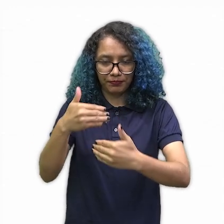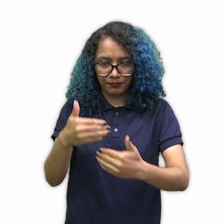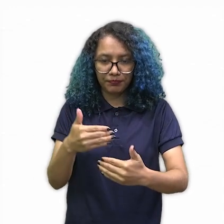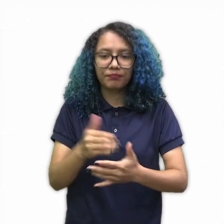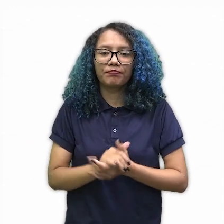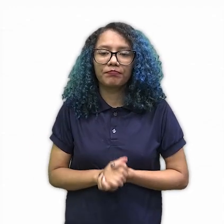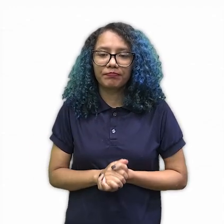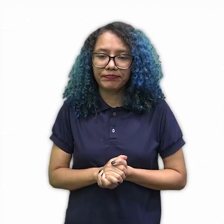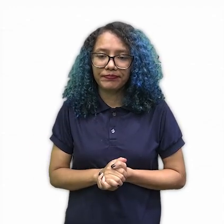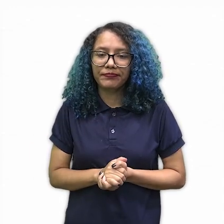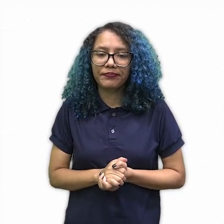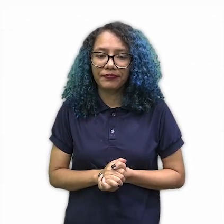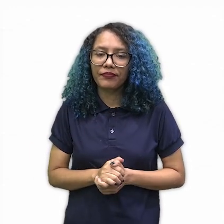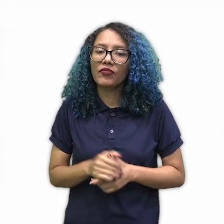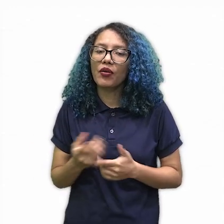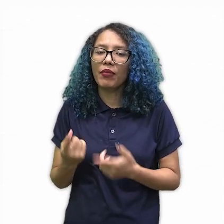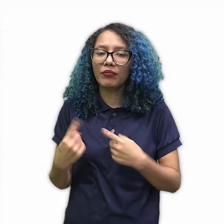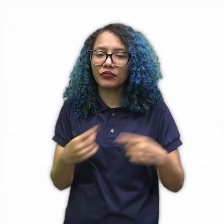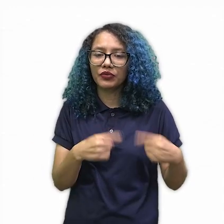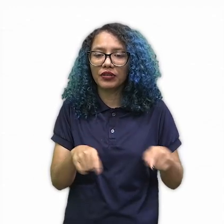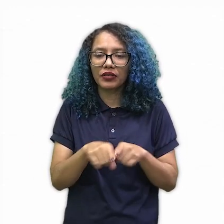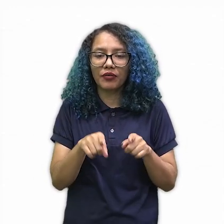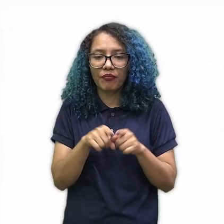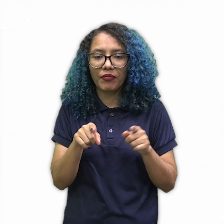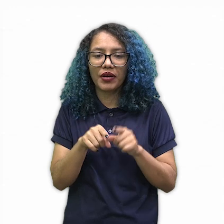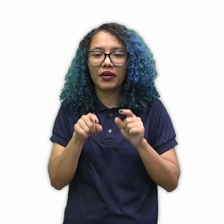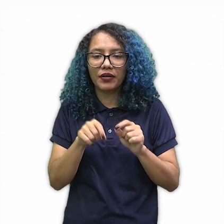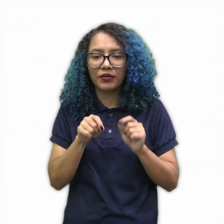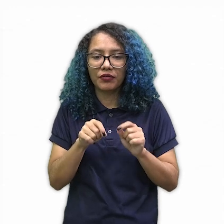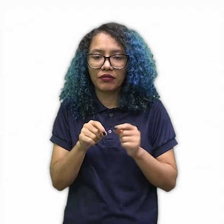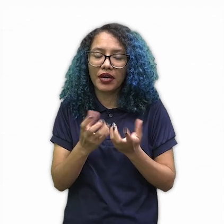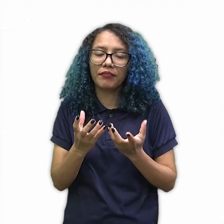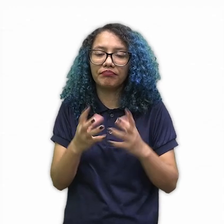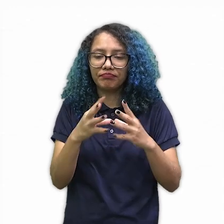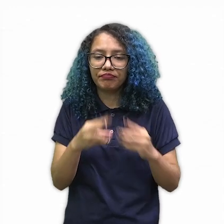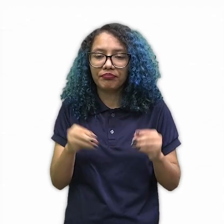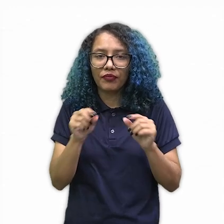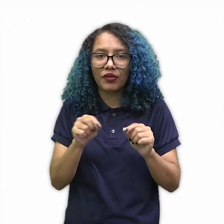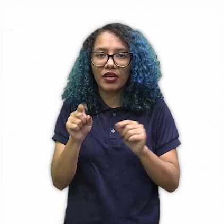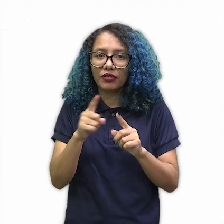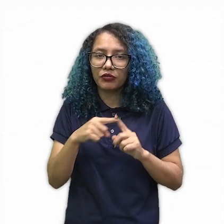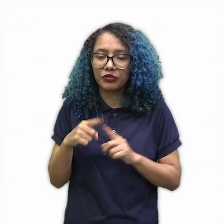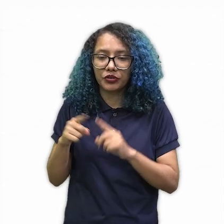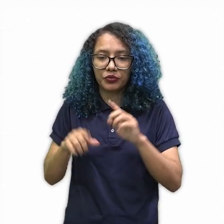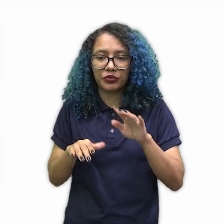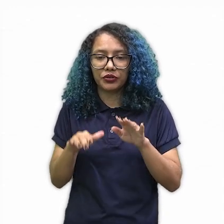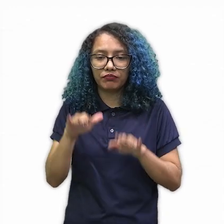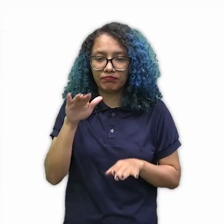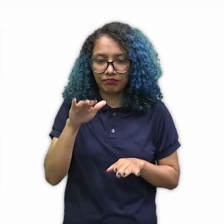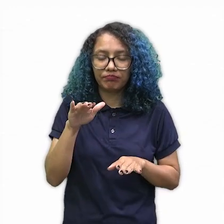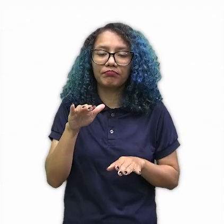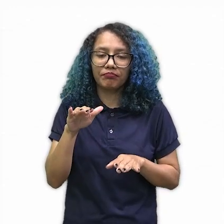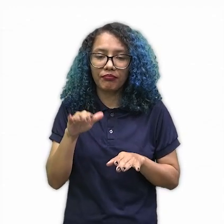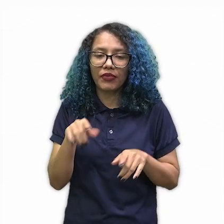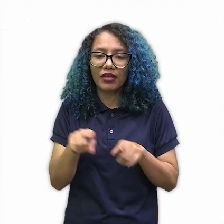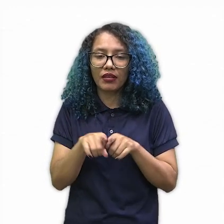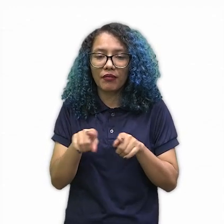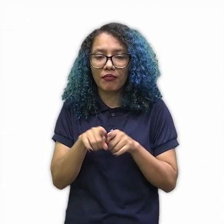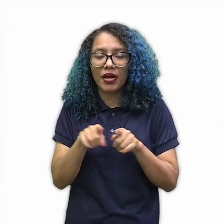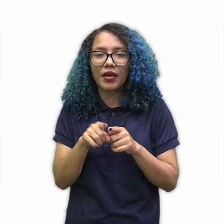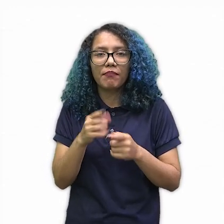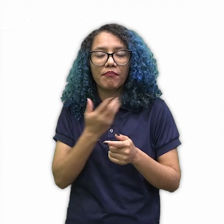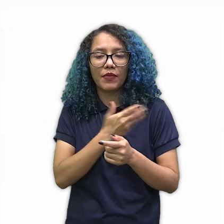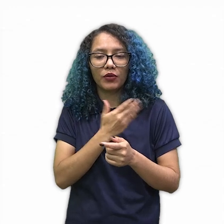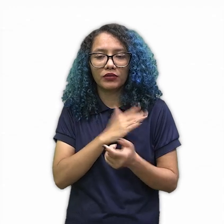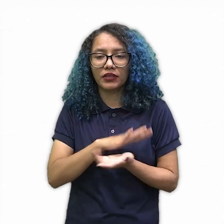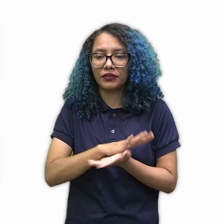construídas, problematização e desnaturalização das formas de desigualdade,